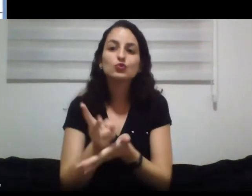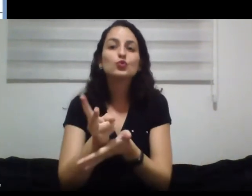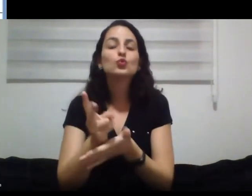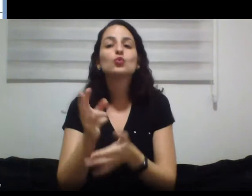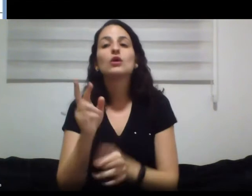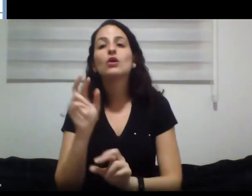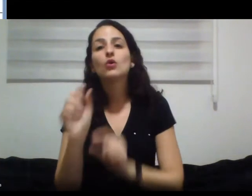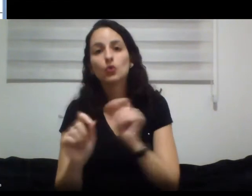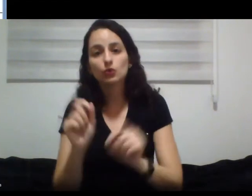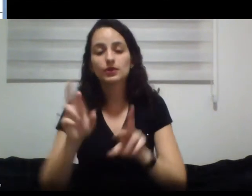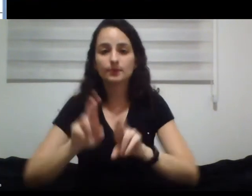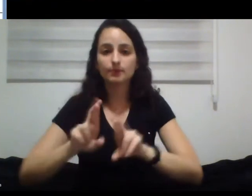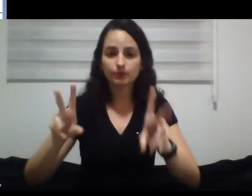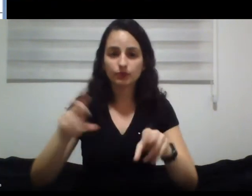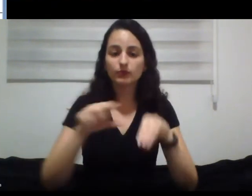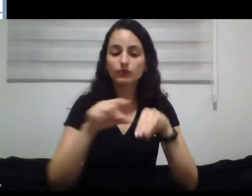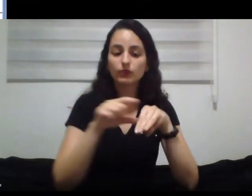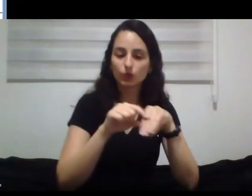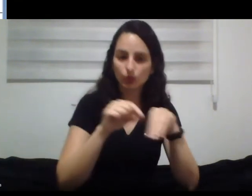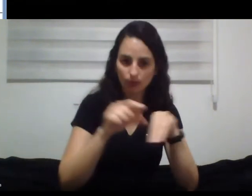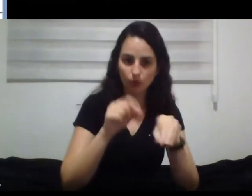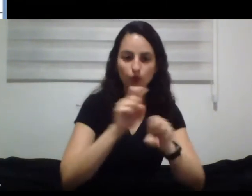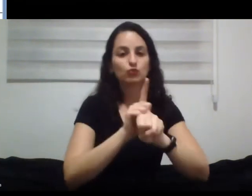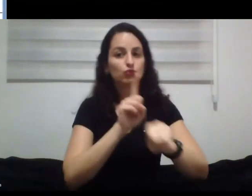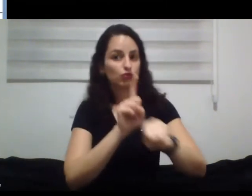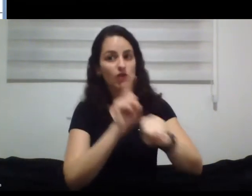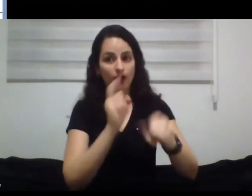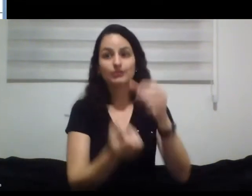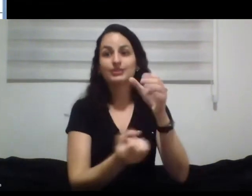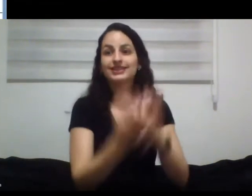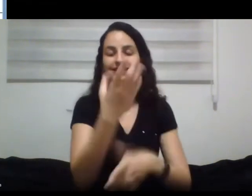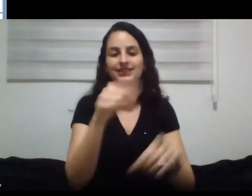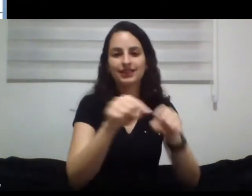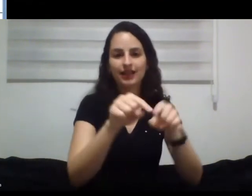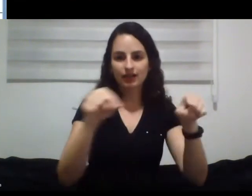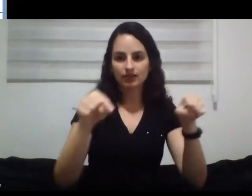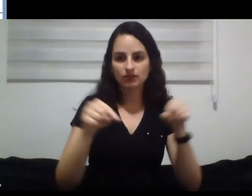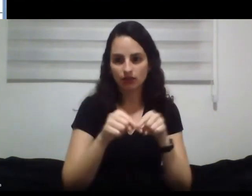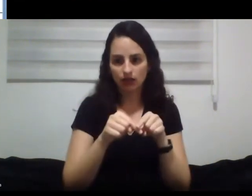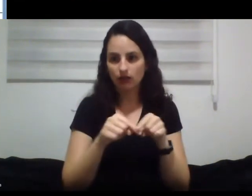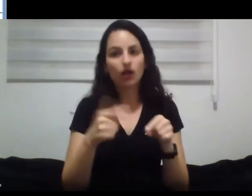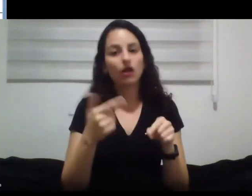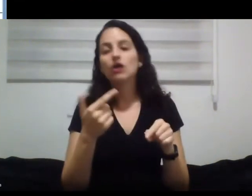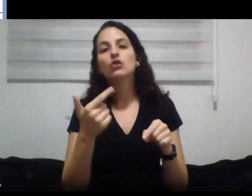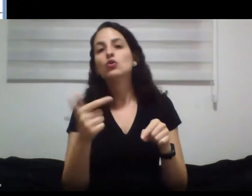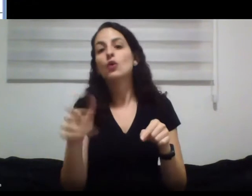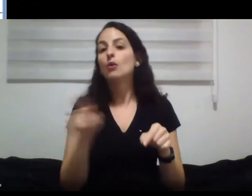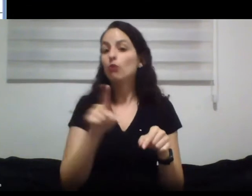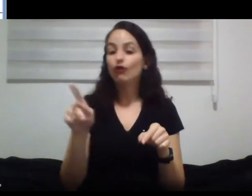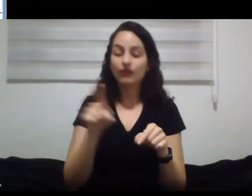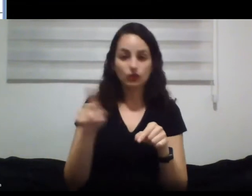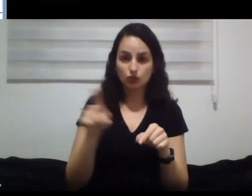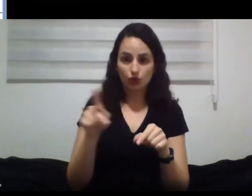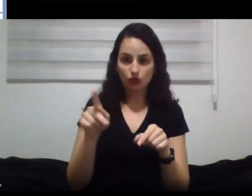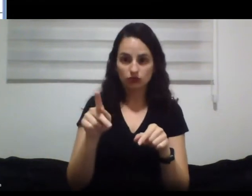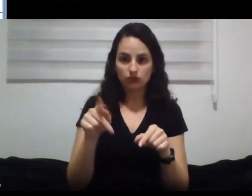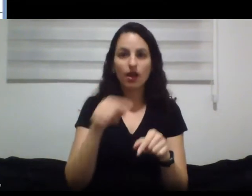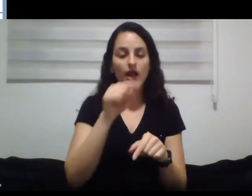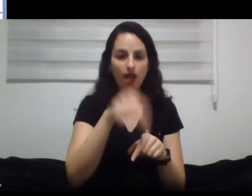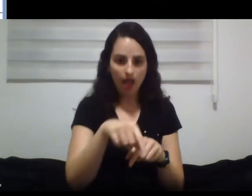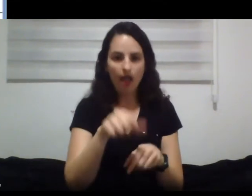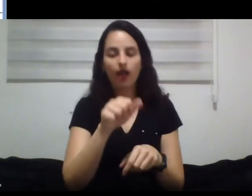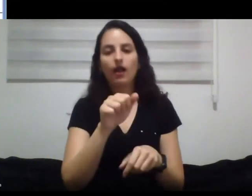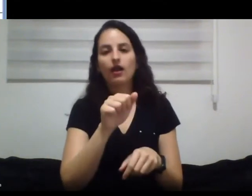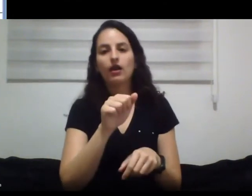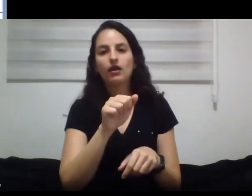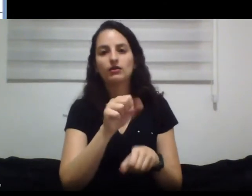AVA, Universidade Federal de São Paulo, suporta? Não. Tem suporte, professor, eu acho que isso... Porque